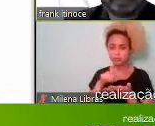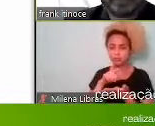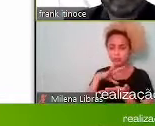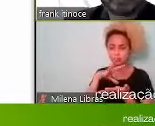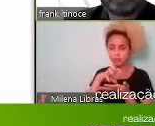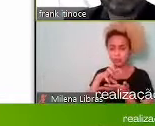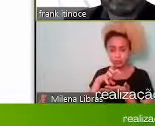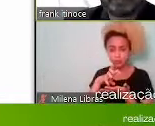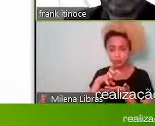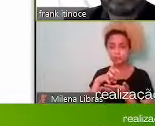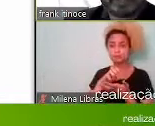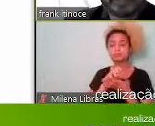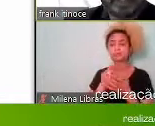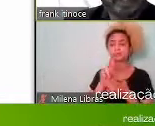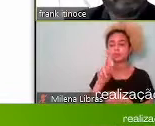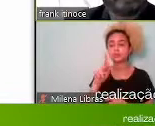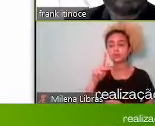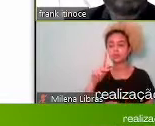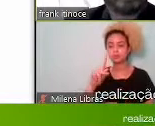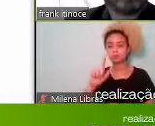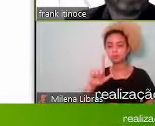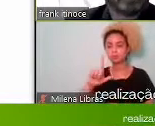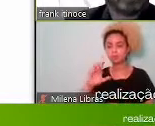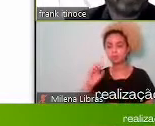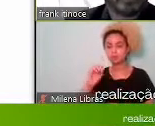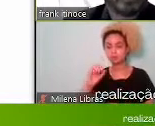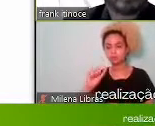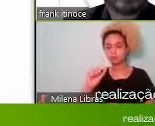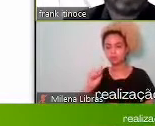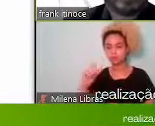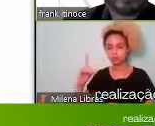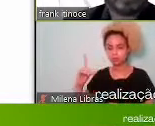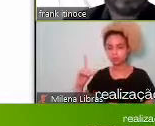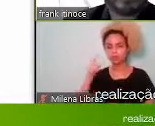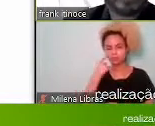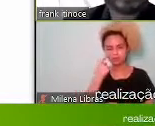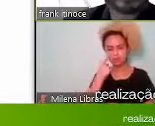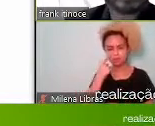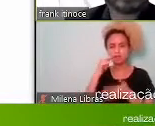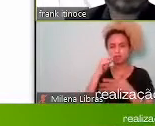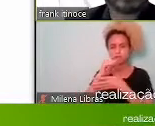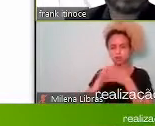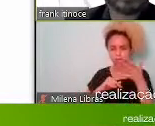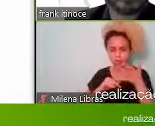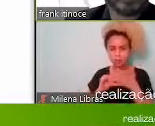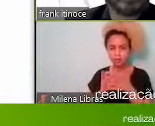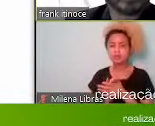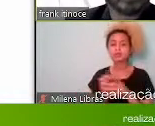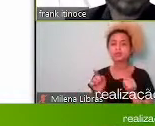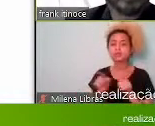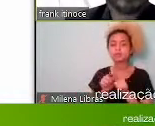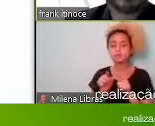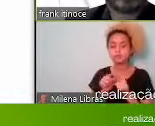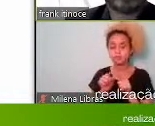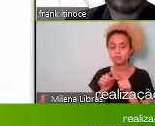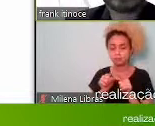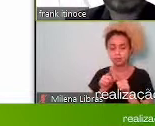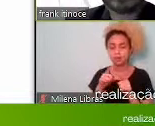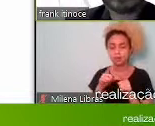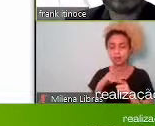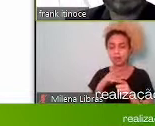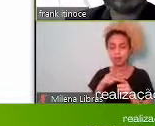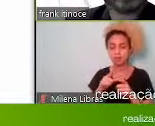A gente vai olhar todos os documentos que vocês mandarem. Então, tá. E está aqui a licença do Corpo de Bombeiros, né? Que